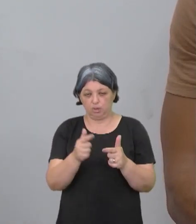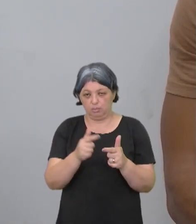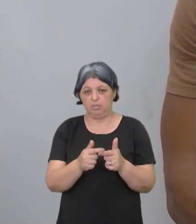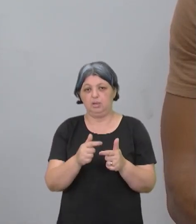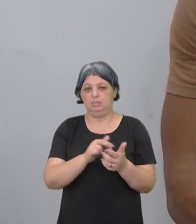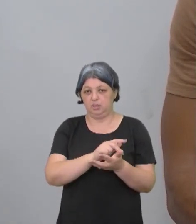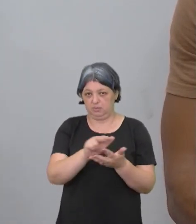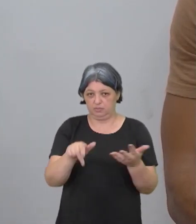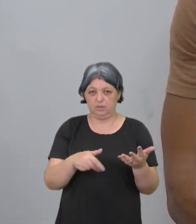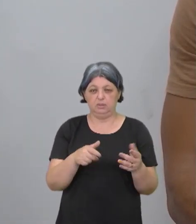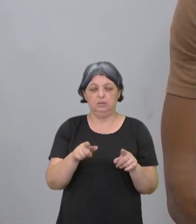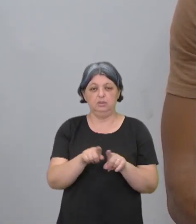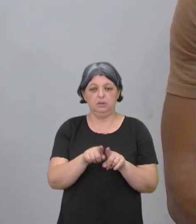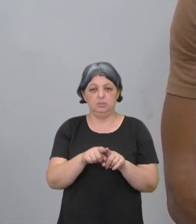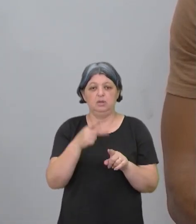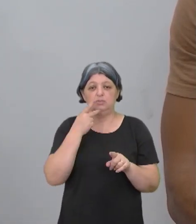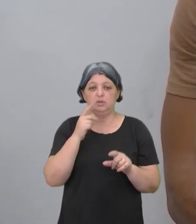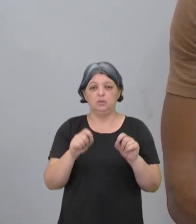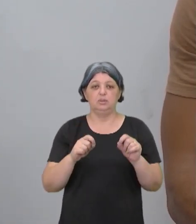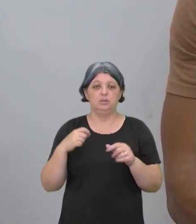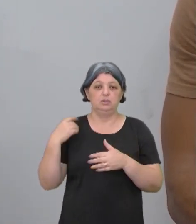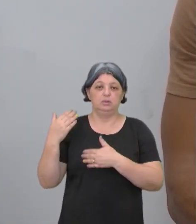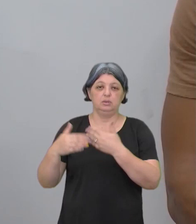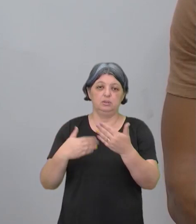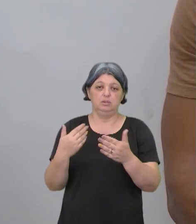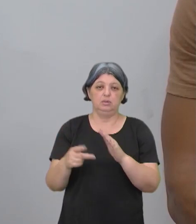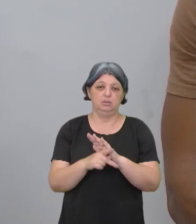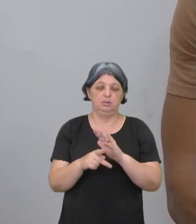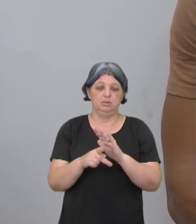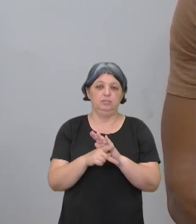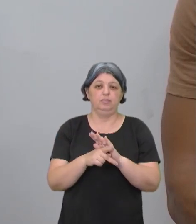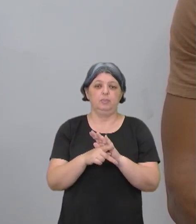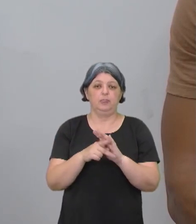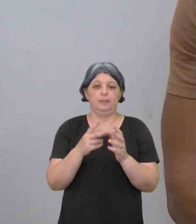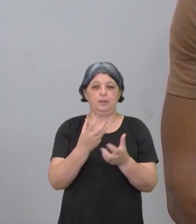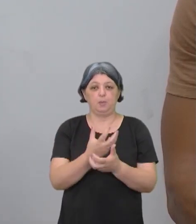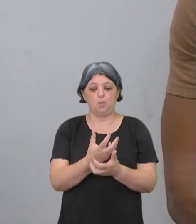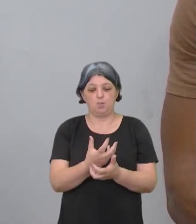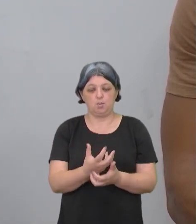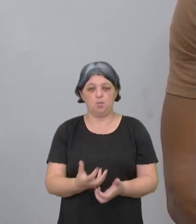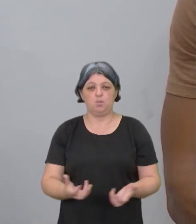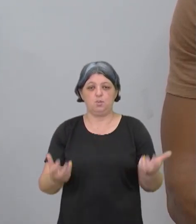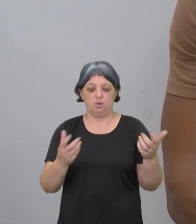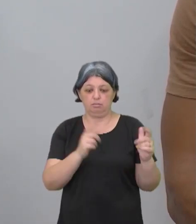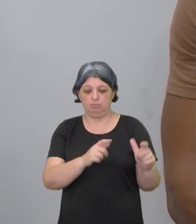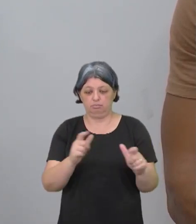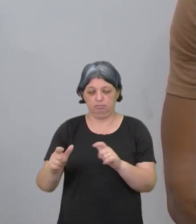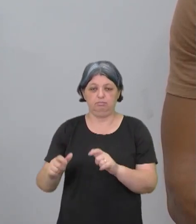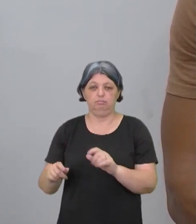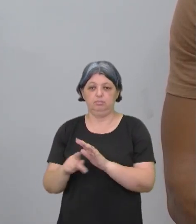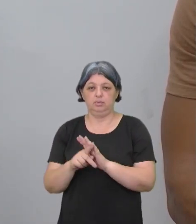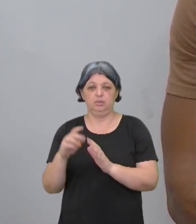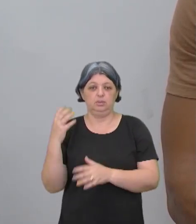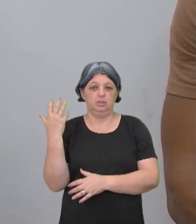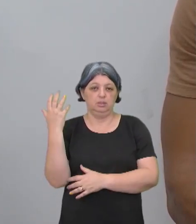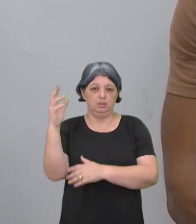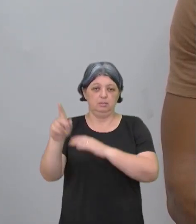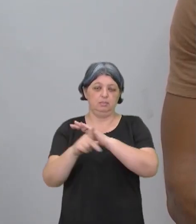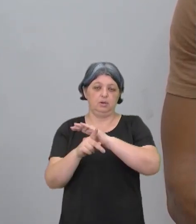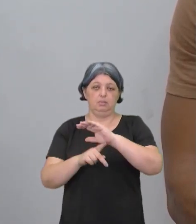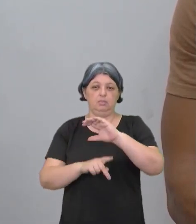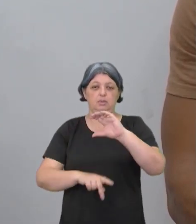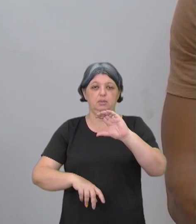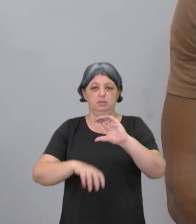por exemplo, um que a gente falou bastante, foi o processo de desertificação de várias áreas, onde você perde não só a fauna e a flora, mas também você